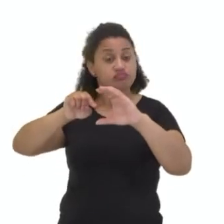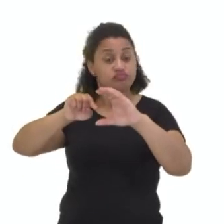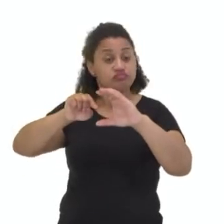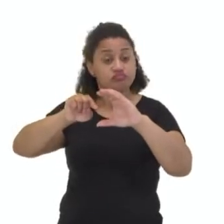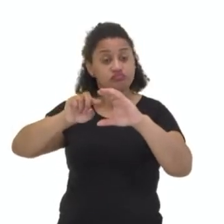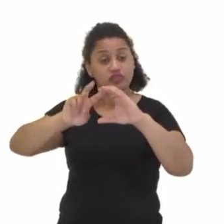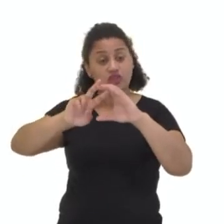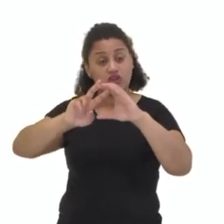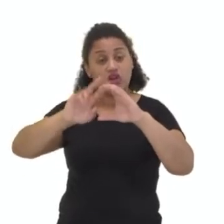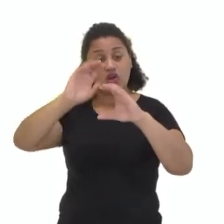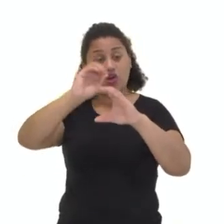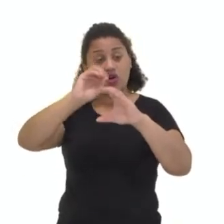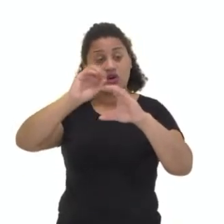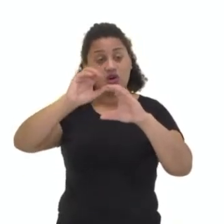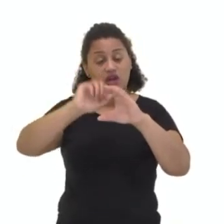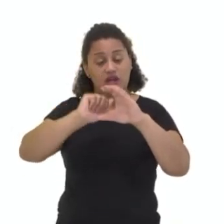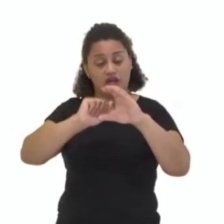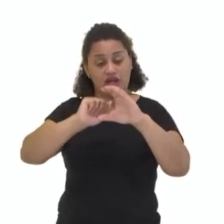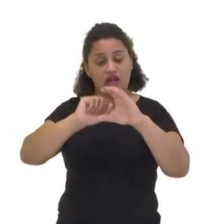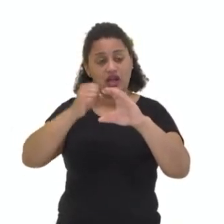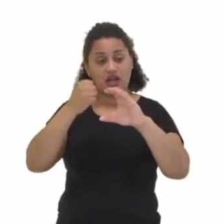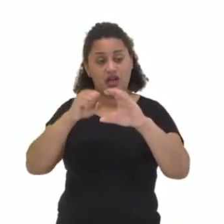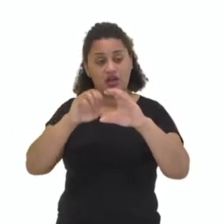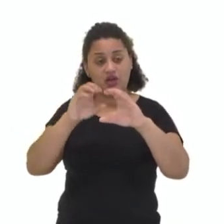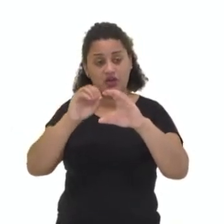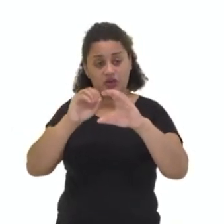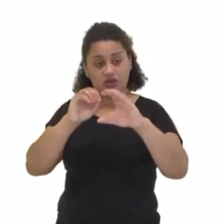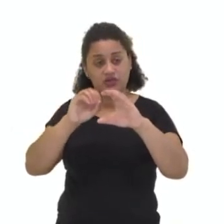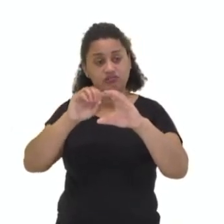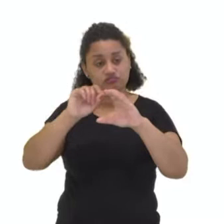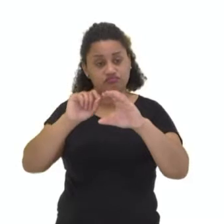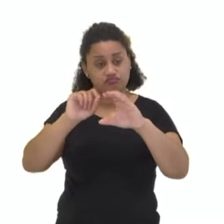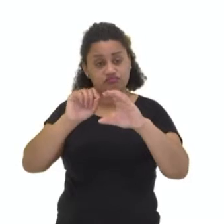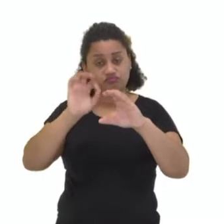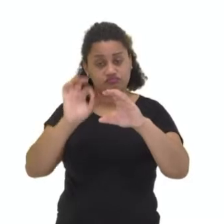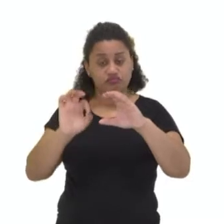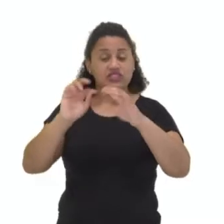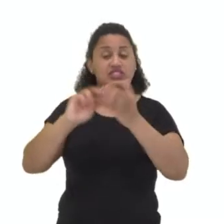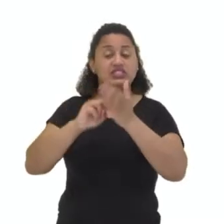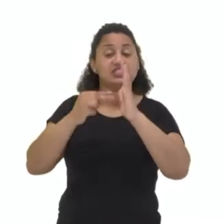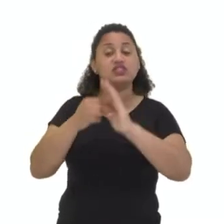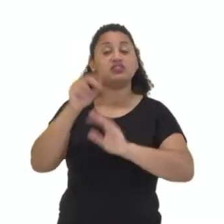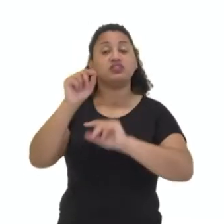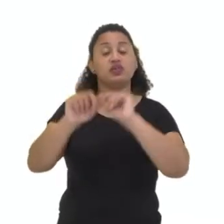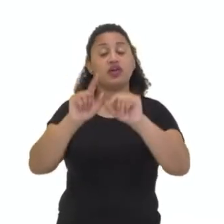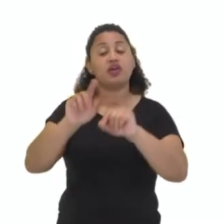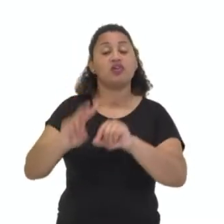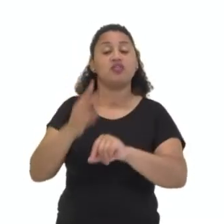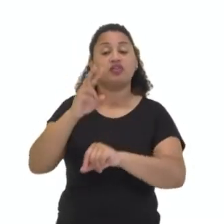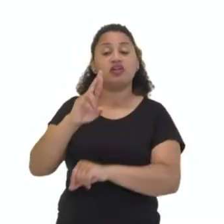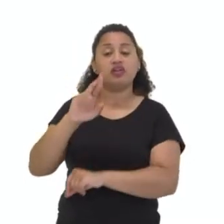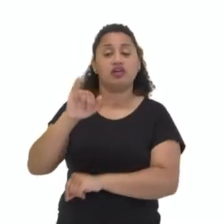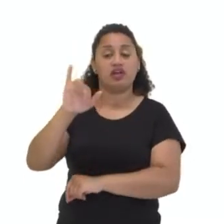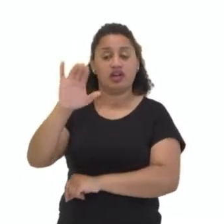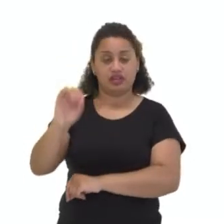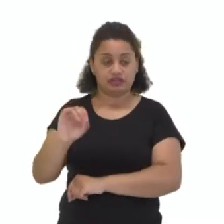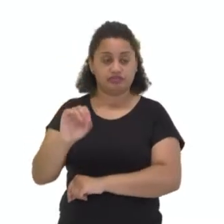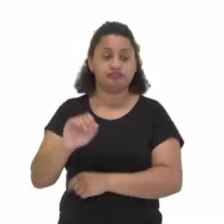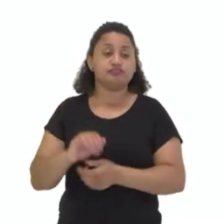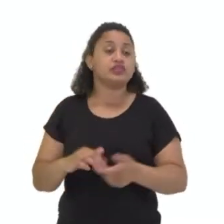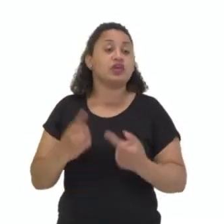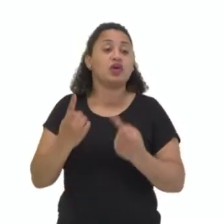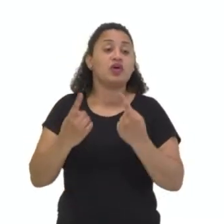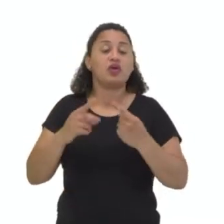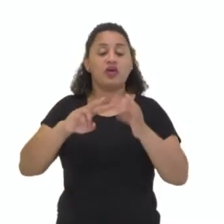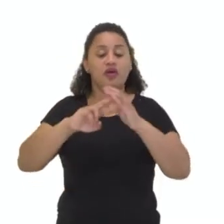e OA, 8 centímetros. Então, OA, 8 centímetros. Isso quer dizer que é o raio, certo? Qual é a área